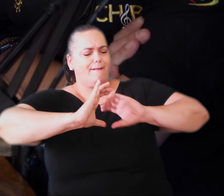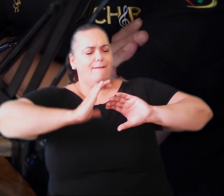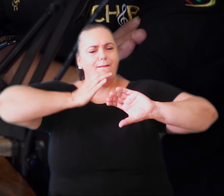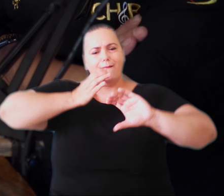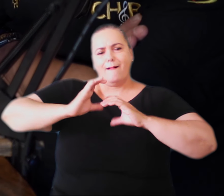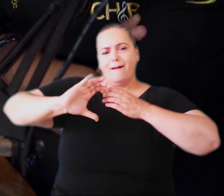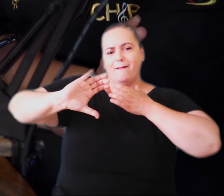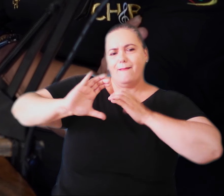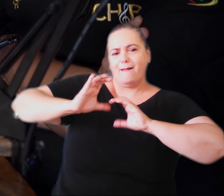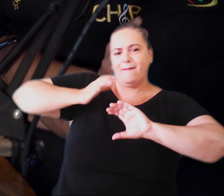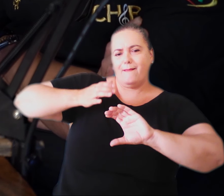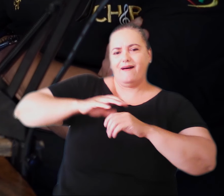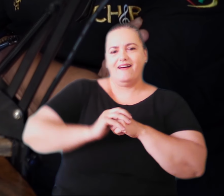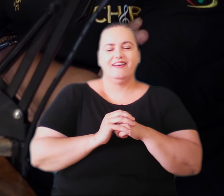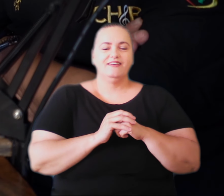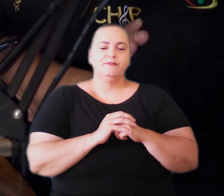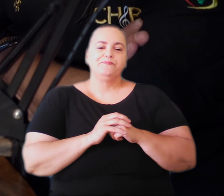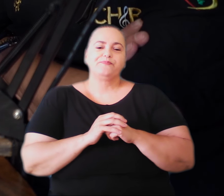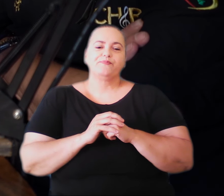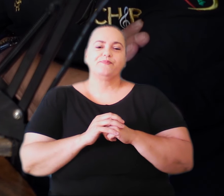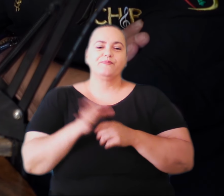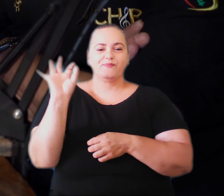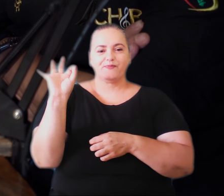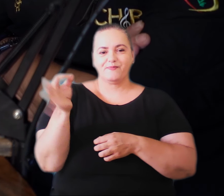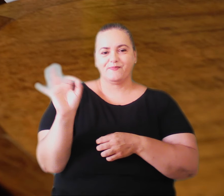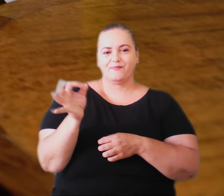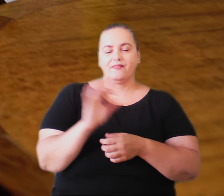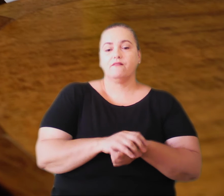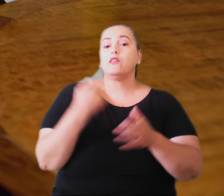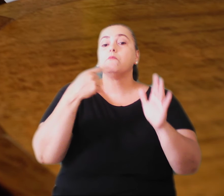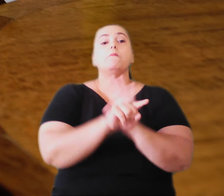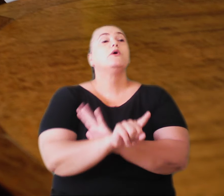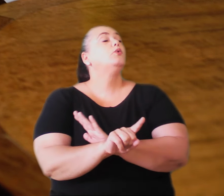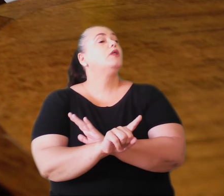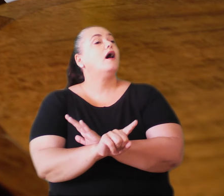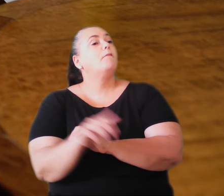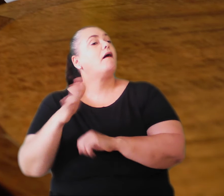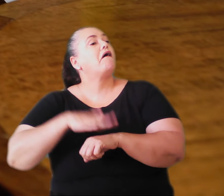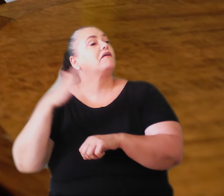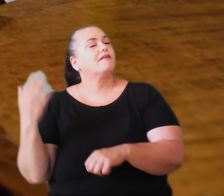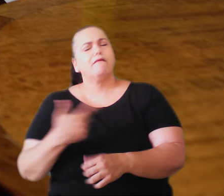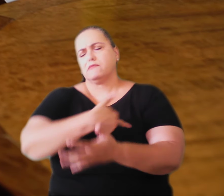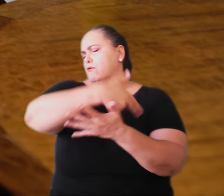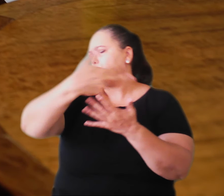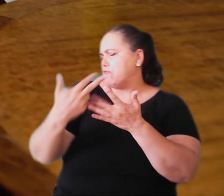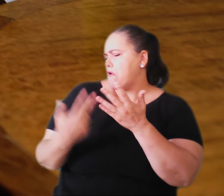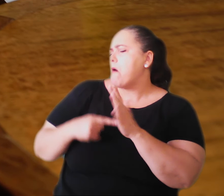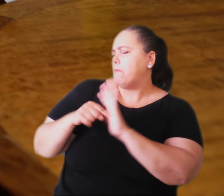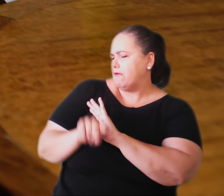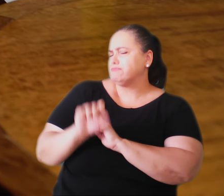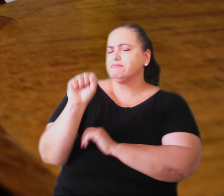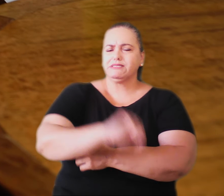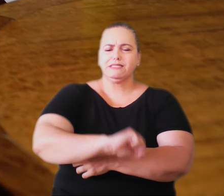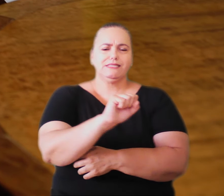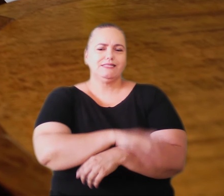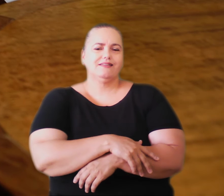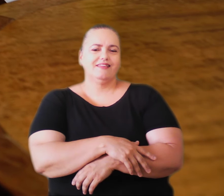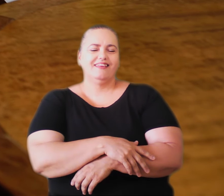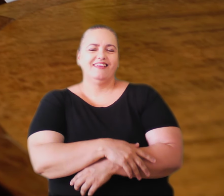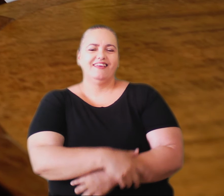temos que fazer assim. A graça de Deus, né? Com certeza. Tio Chiquito, mais uma pergunta pro tio Edson? Ah, tem várias perguntas. Diz que a